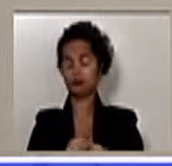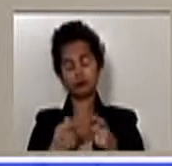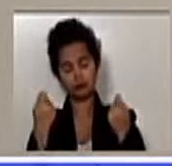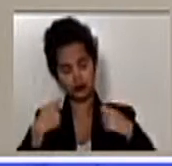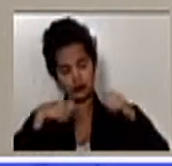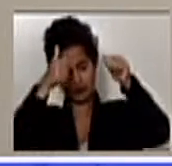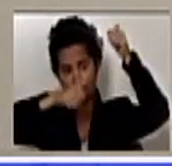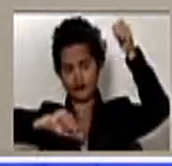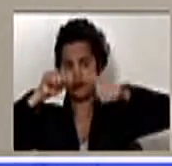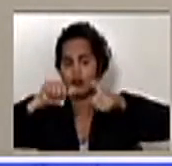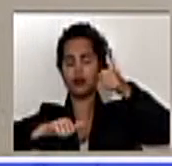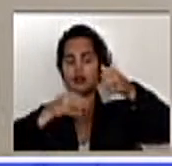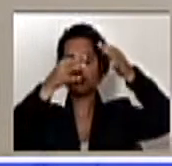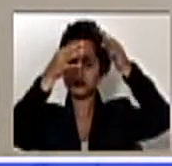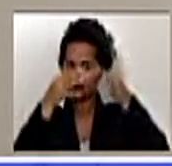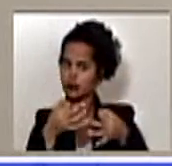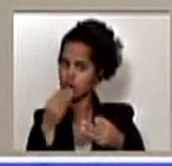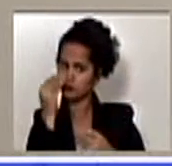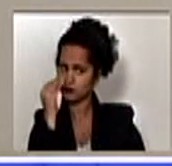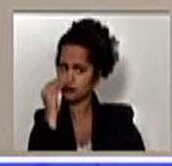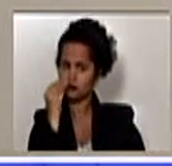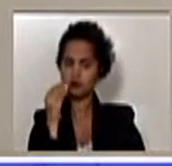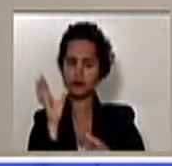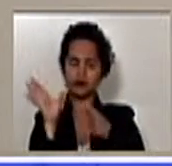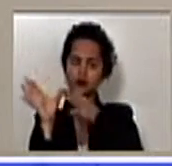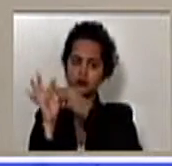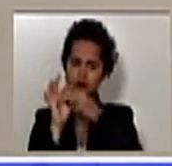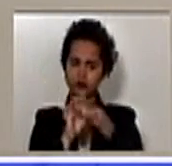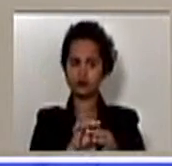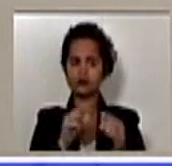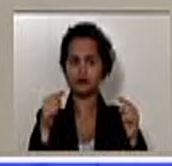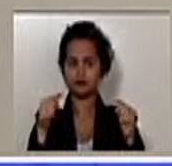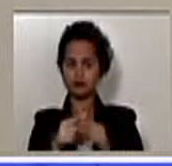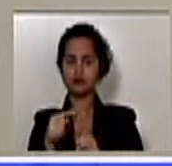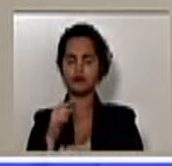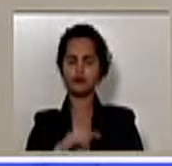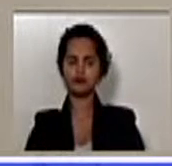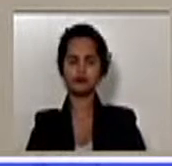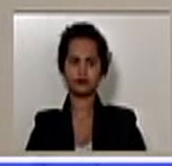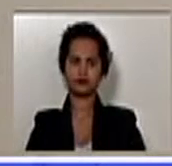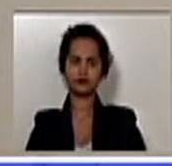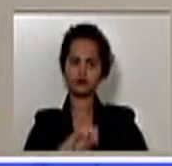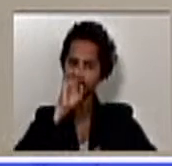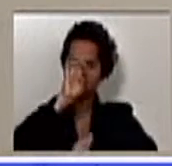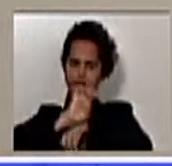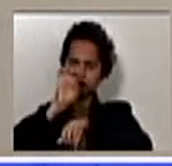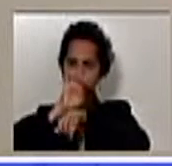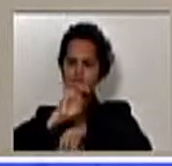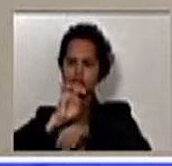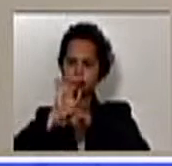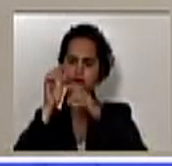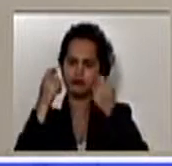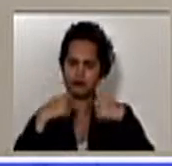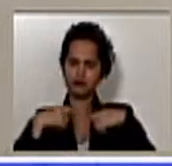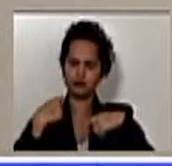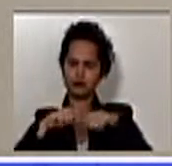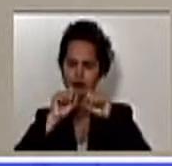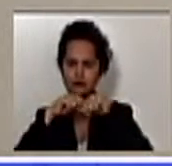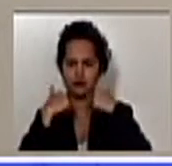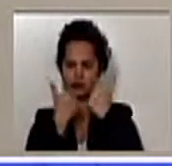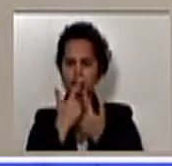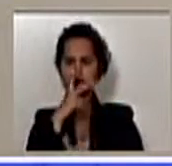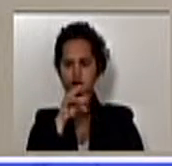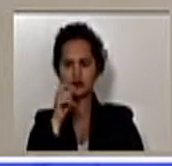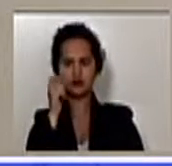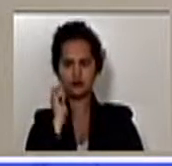com orçamento justo, dentro da medida do possível que o Estado propõe, e com certeza essa Assembleia irá